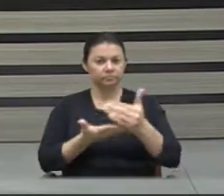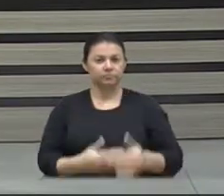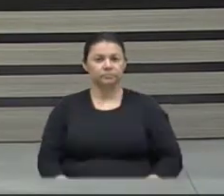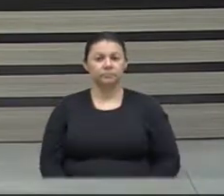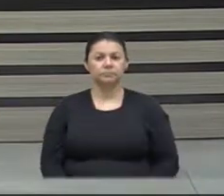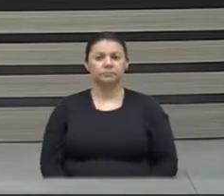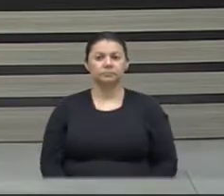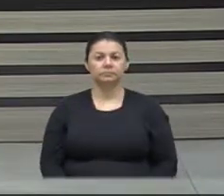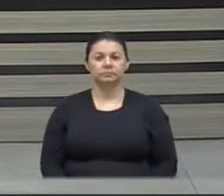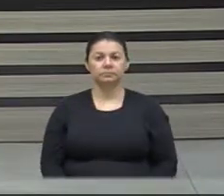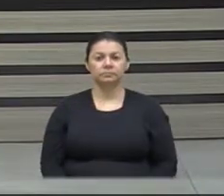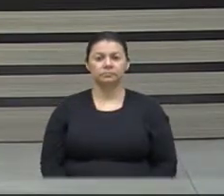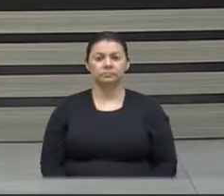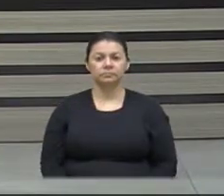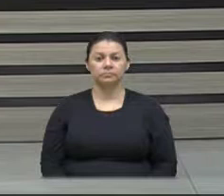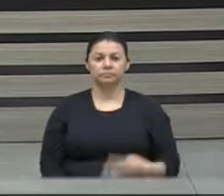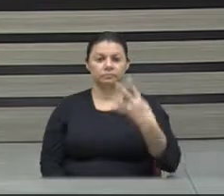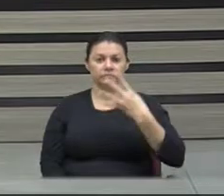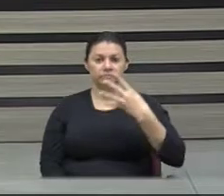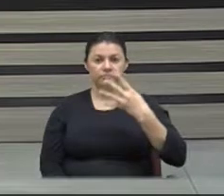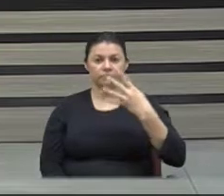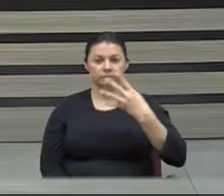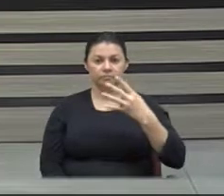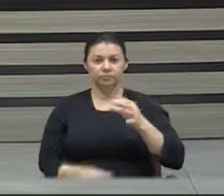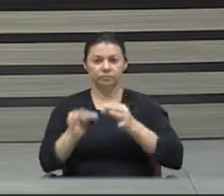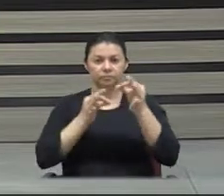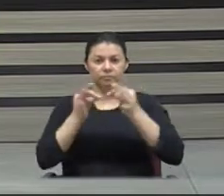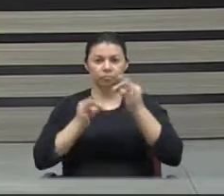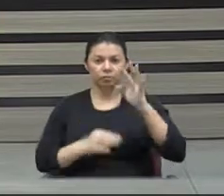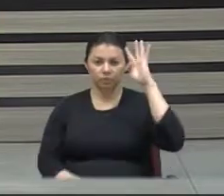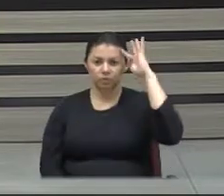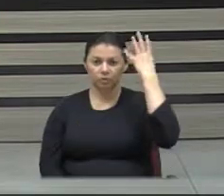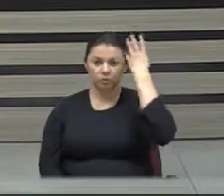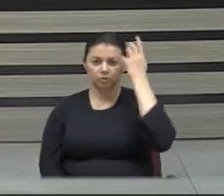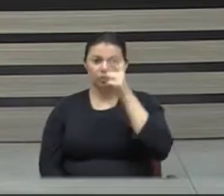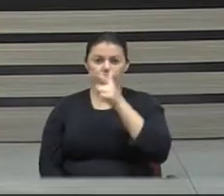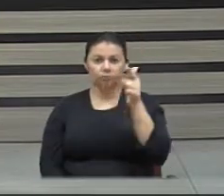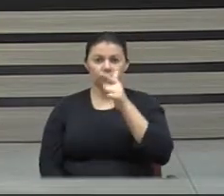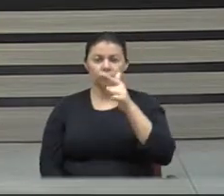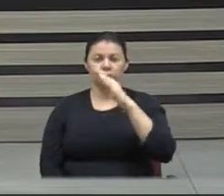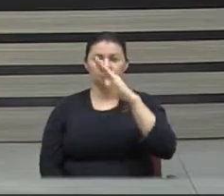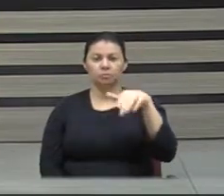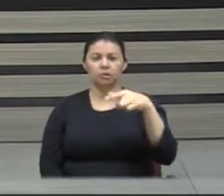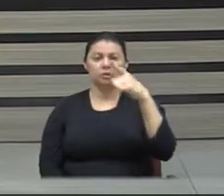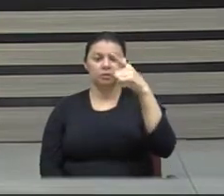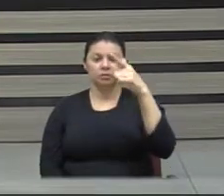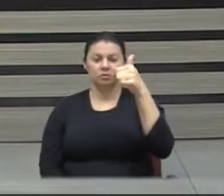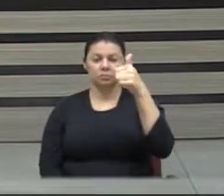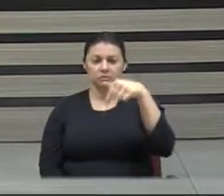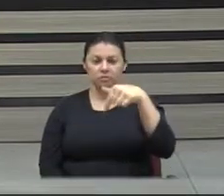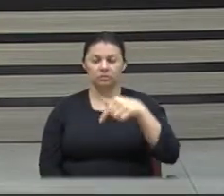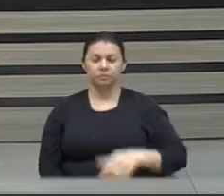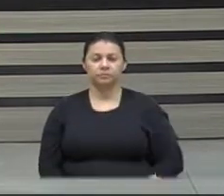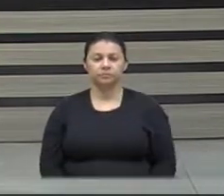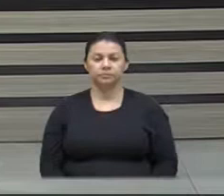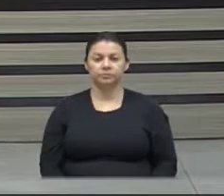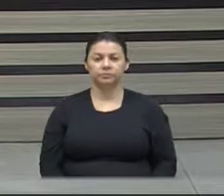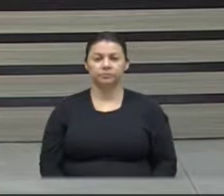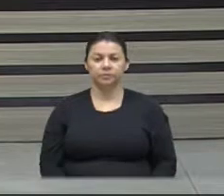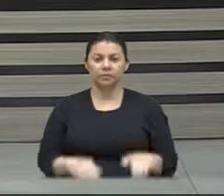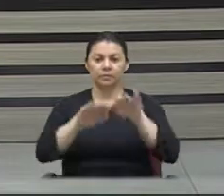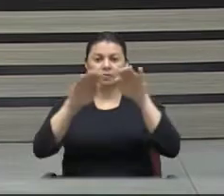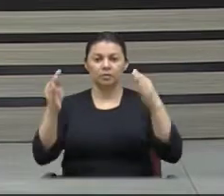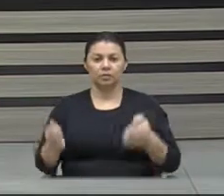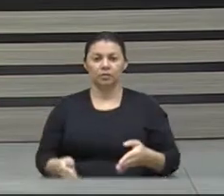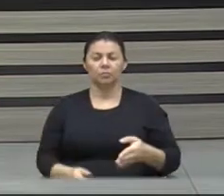e tem quatro projetos de resolução número 22 e 2017 de autoria da mesa diretora que institui